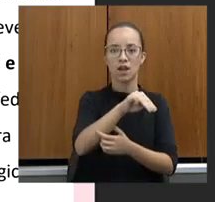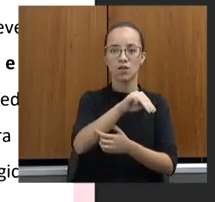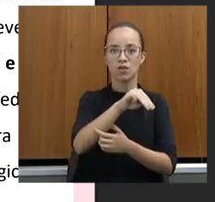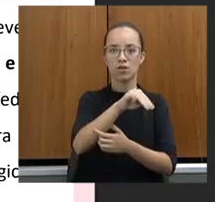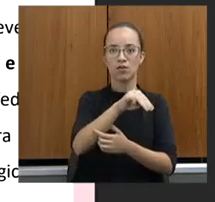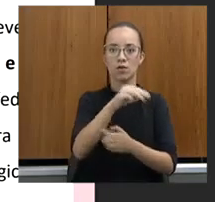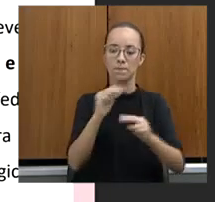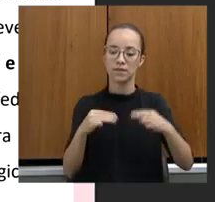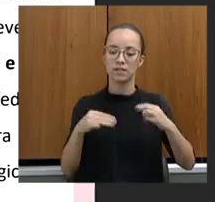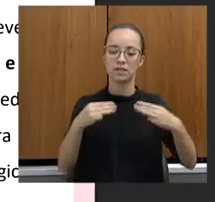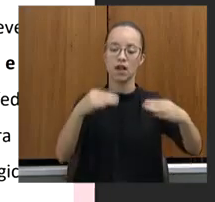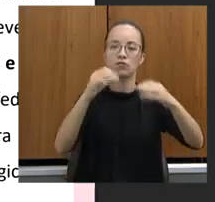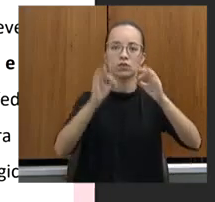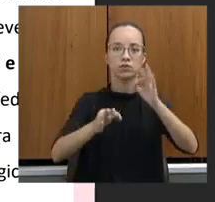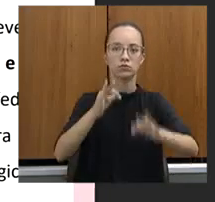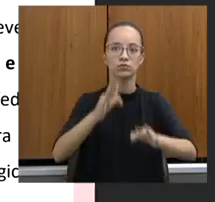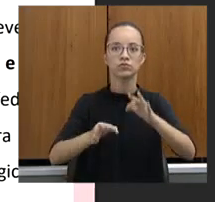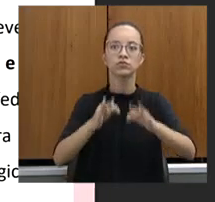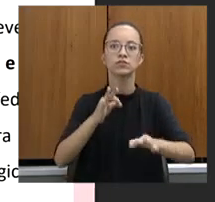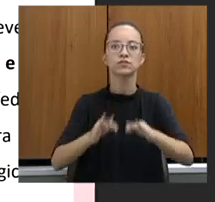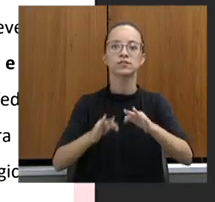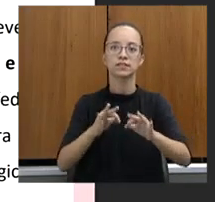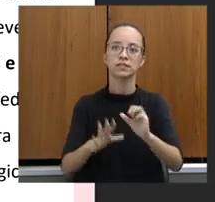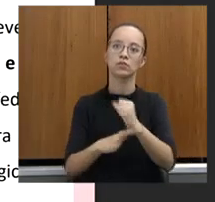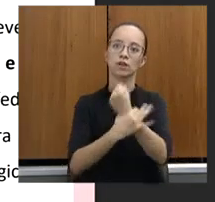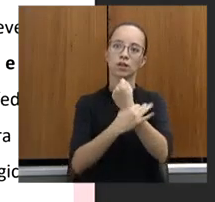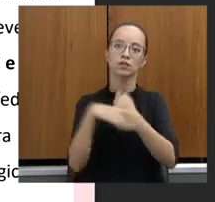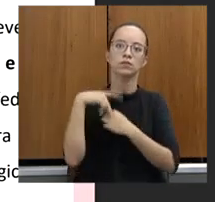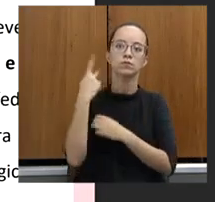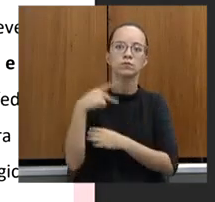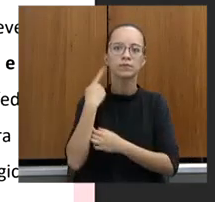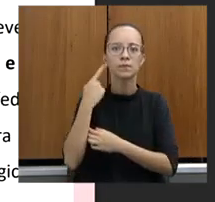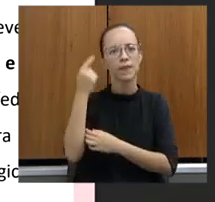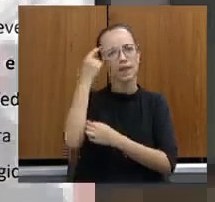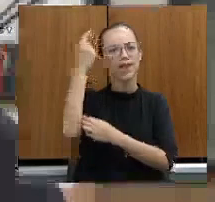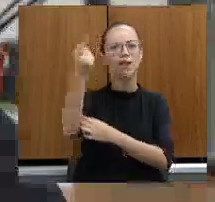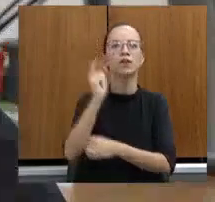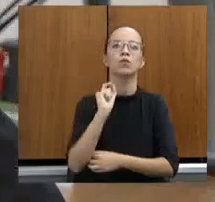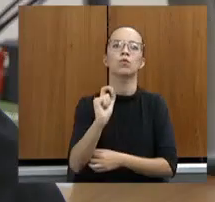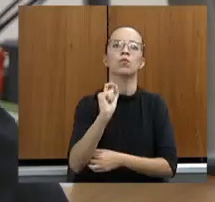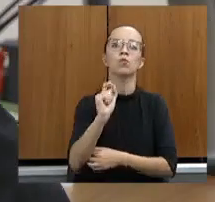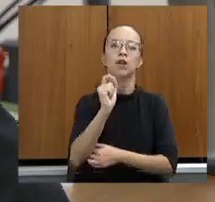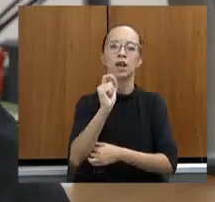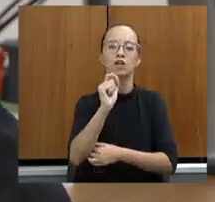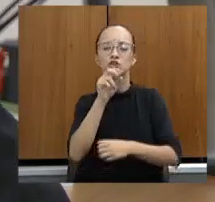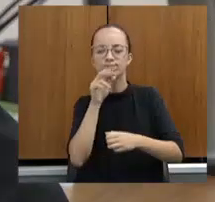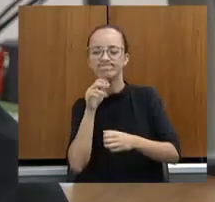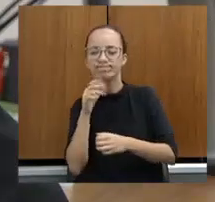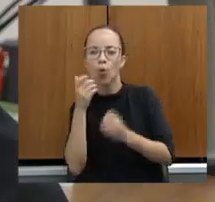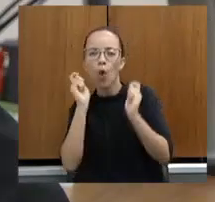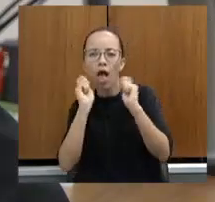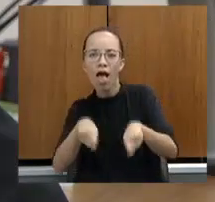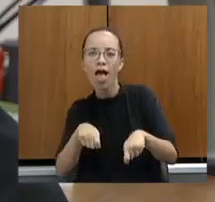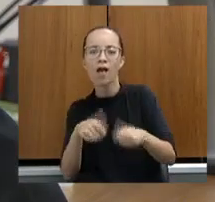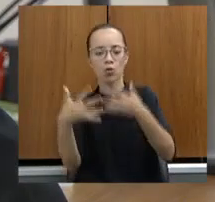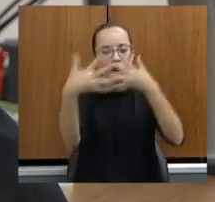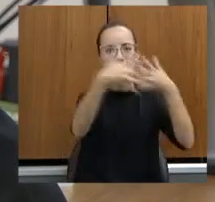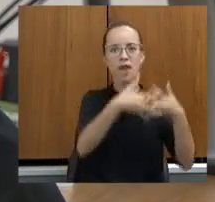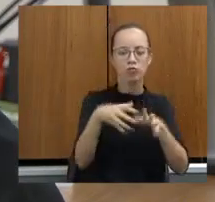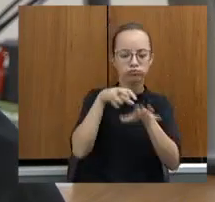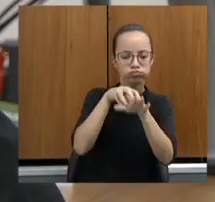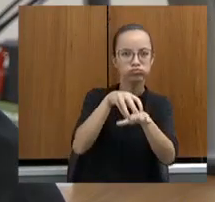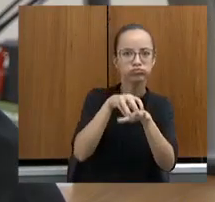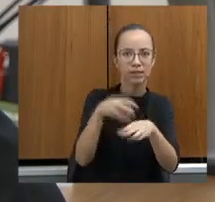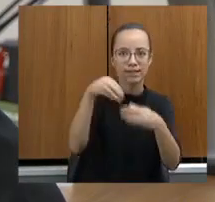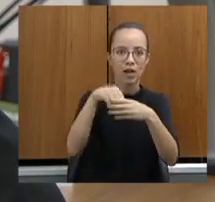Lisa enfim a ideia é que a gente tem uma capacidade de monitorar o transporte de cargas dentro do